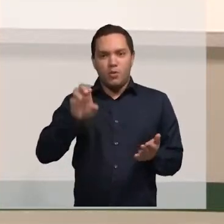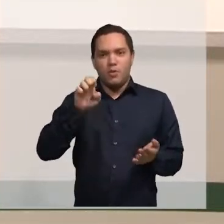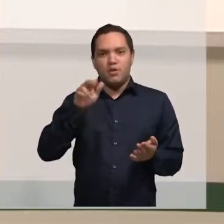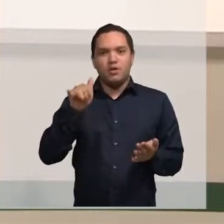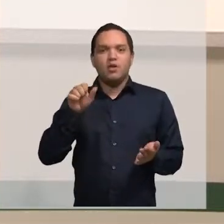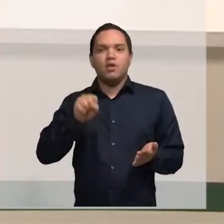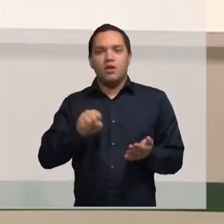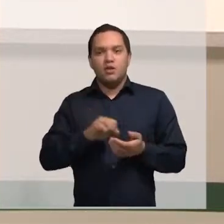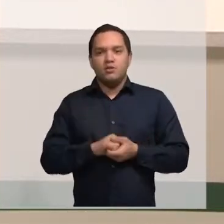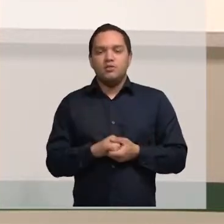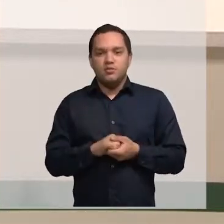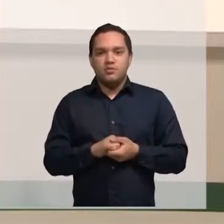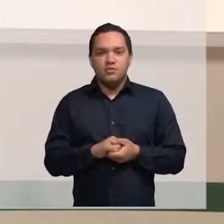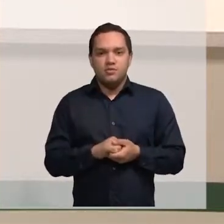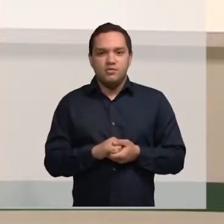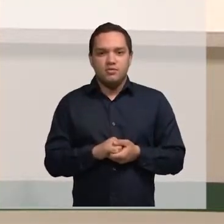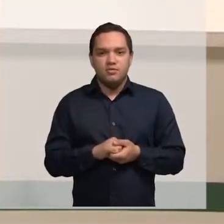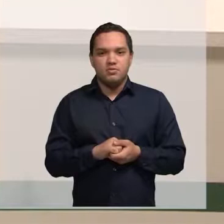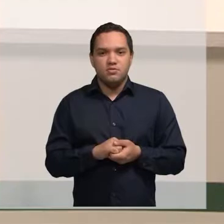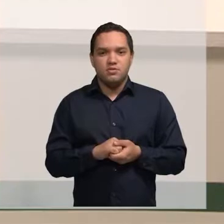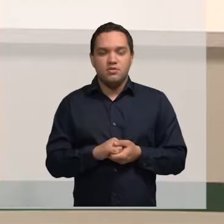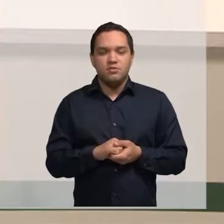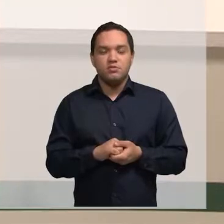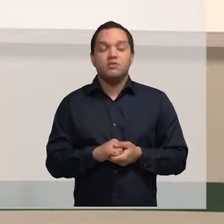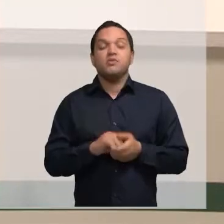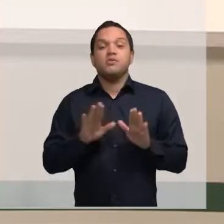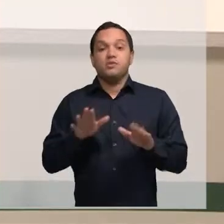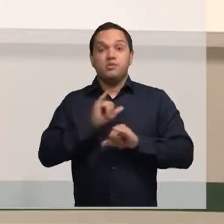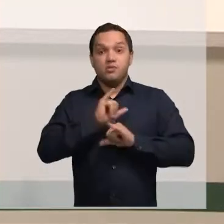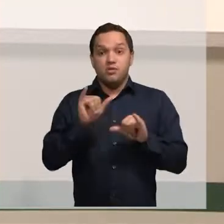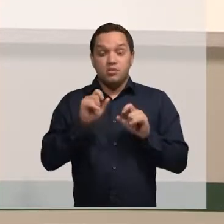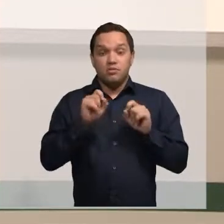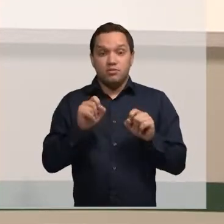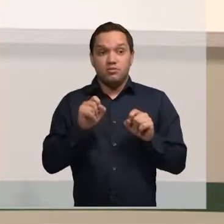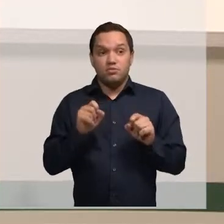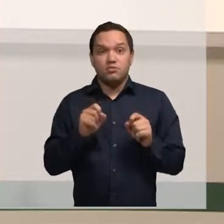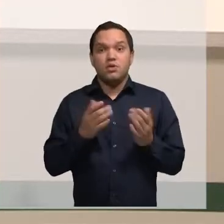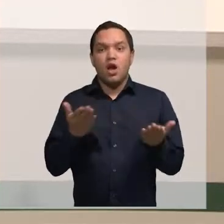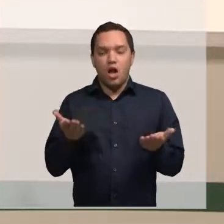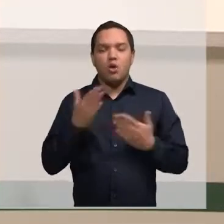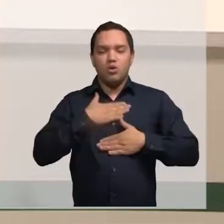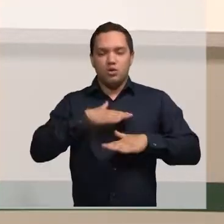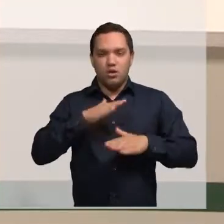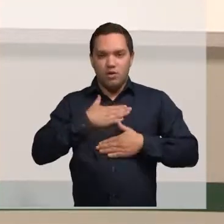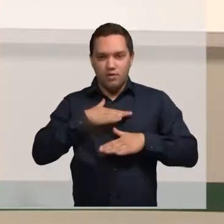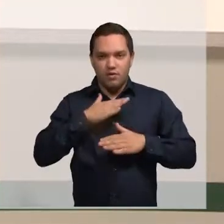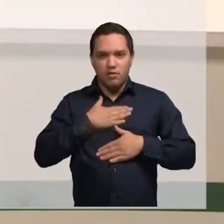que o Bolsonaro tinha. Não sei se o Bolsonaro vai inventar alguma coisa com isso, certo? Só dizendo para você, eu vou para o intervalo, volto agora